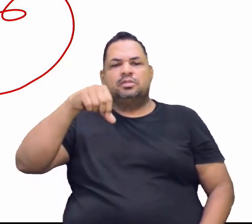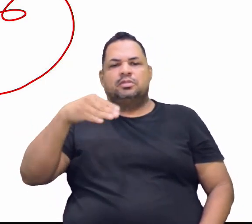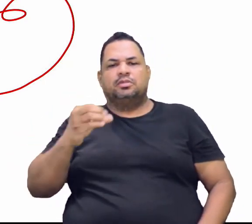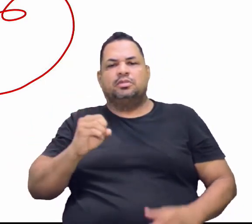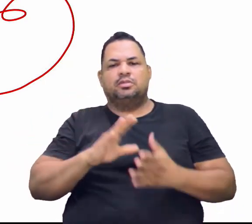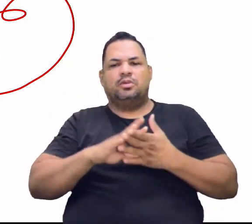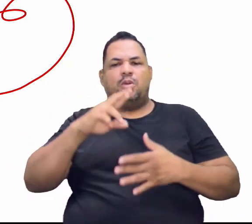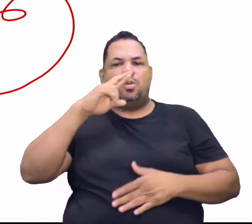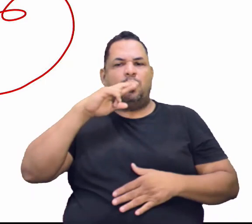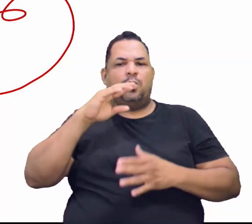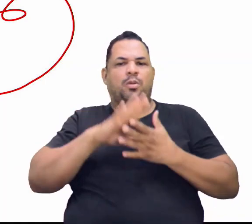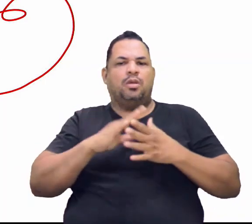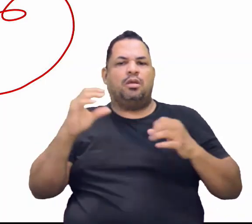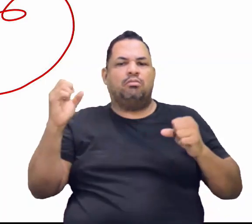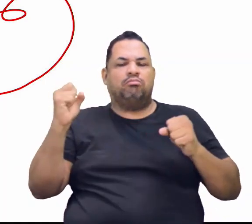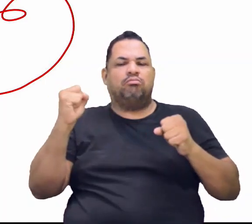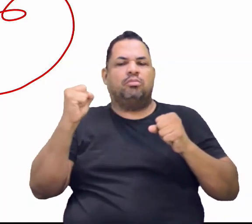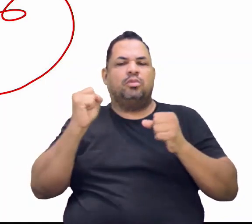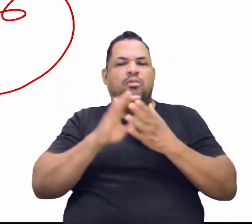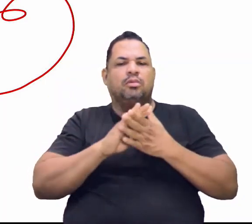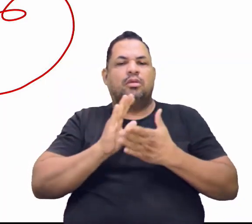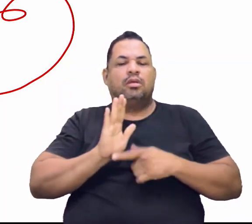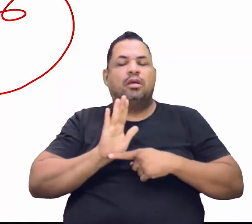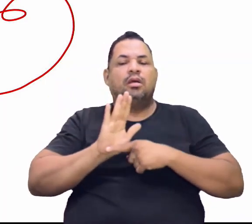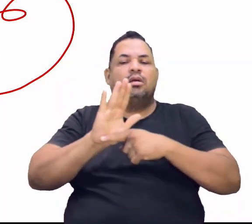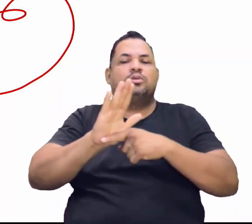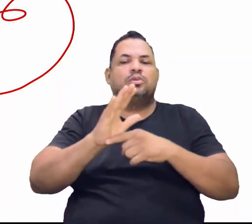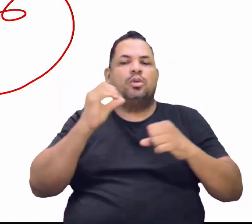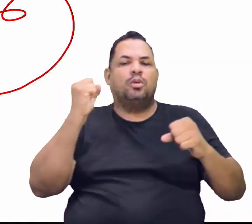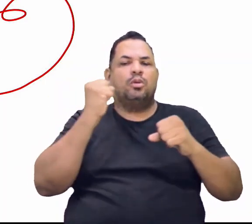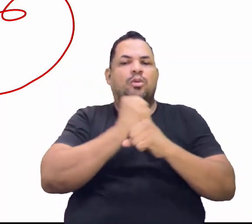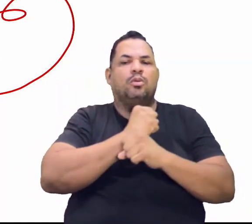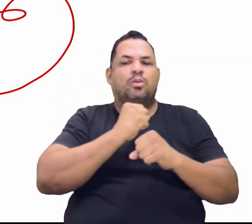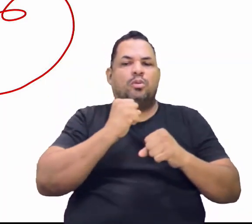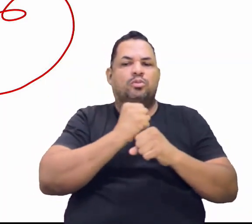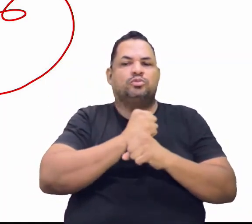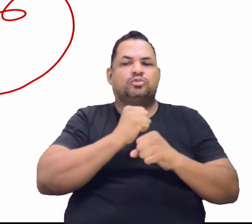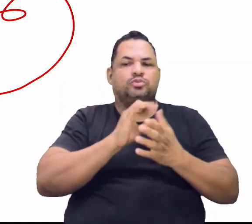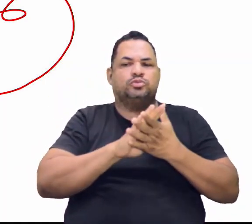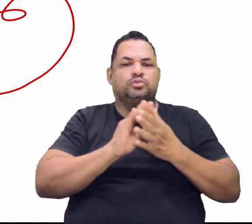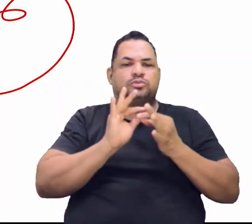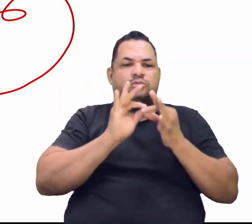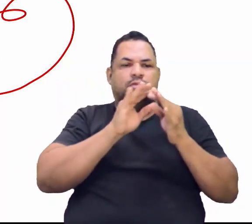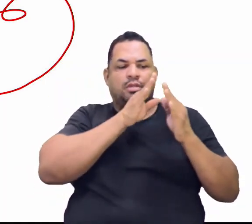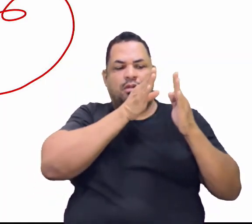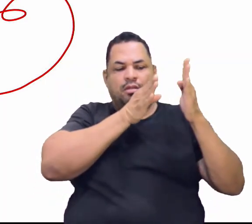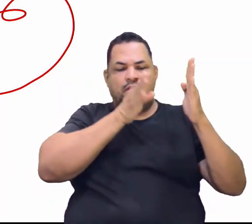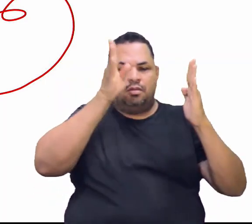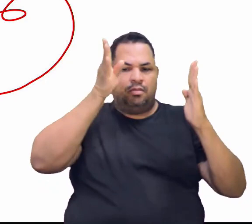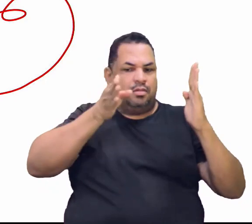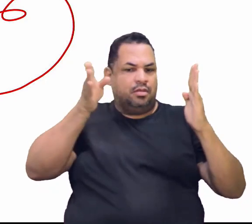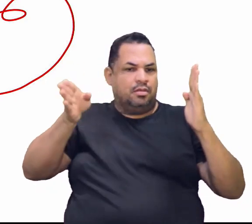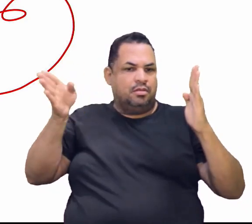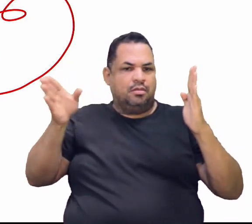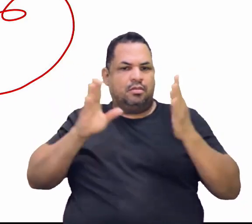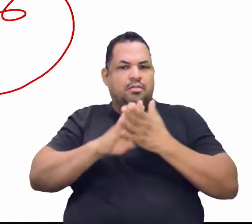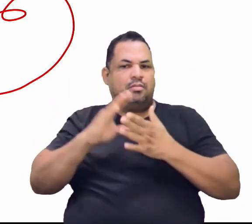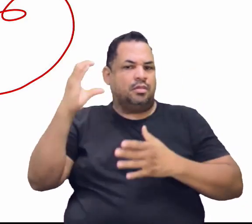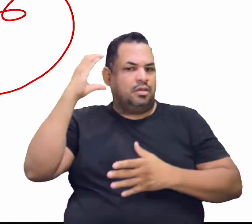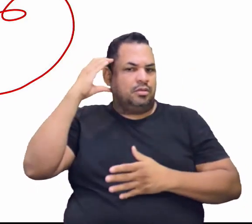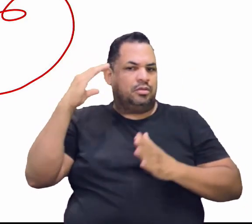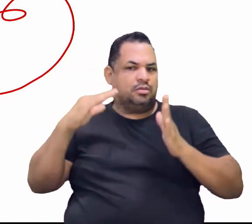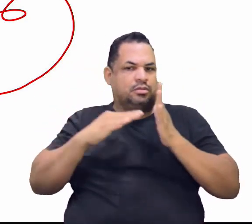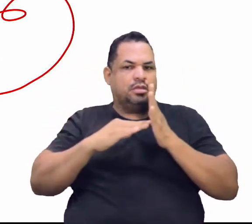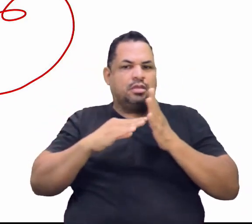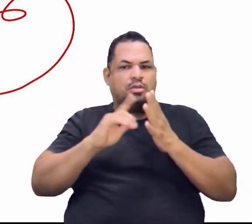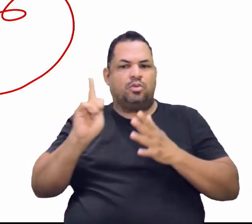o Rondon ajudou a construir as linhas telegráficas de Mato Grosso a Goiás. Ali entre